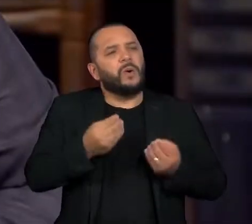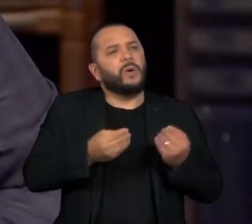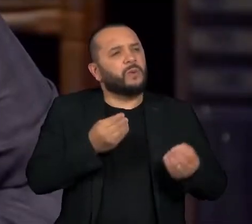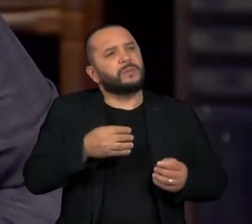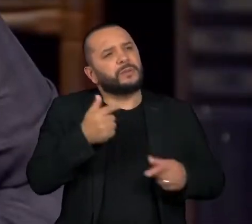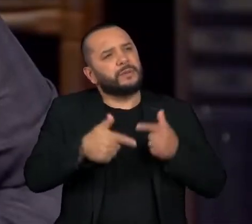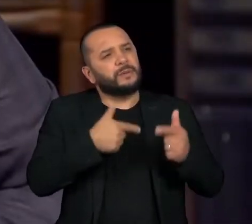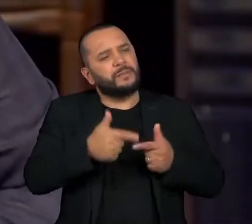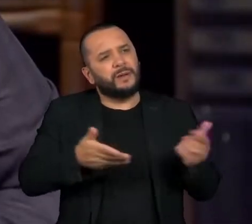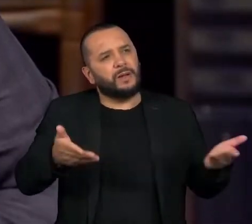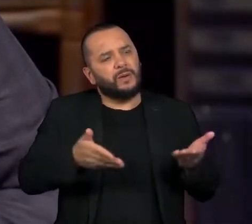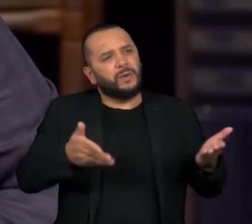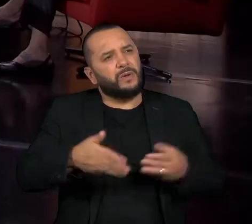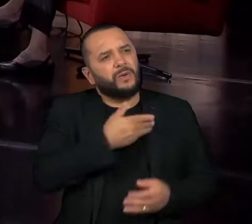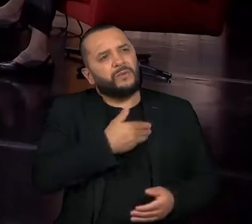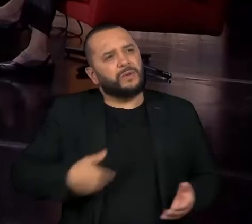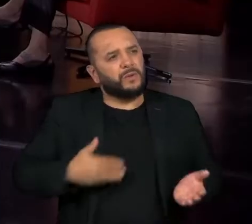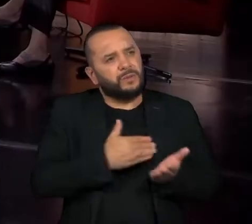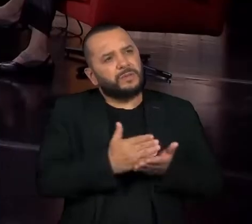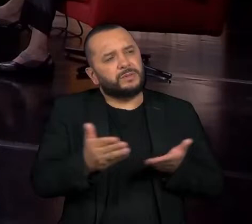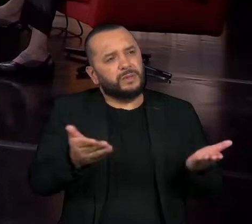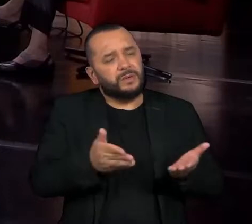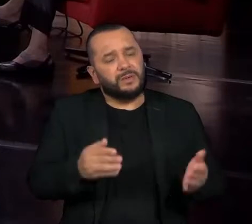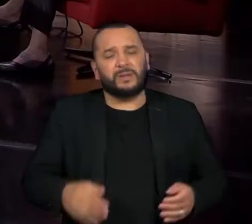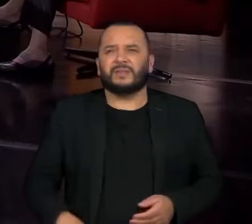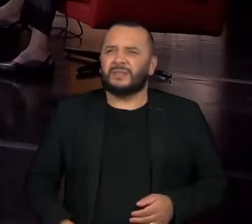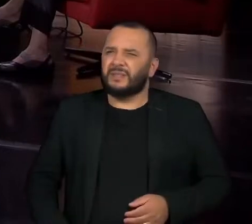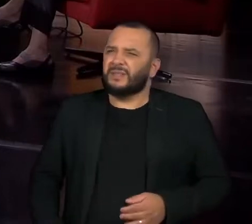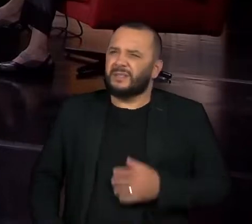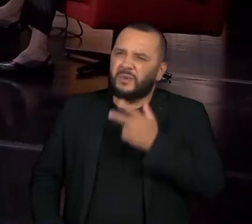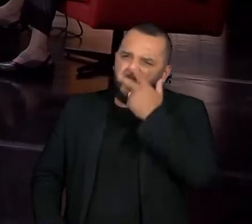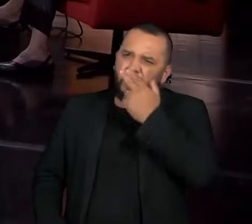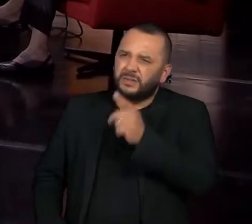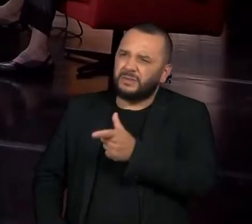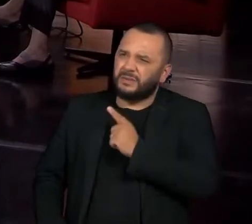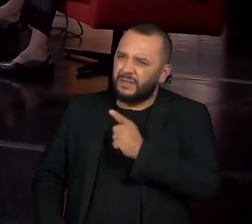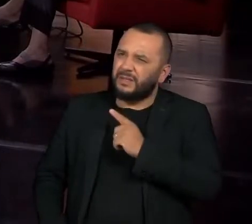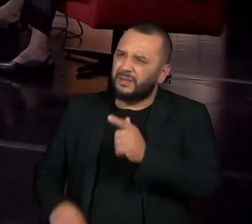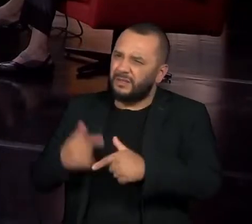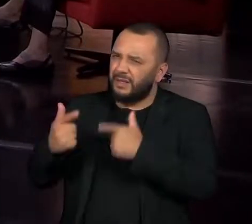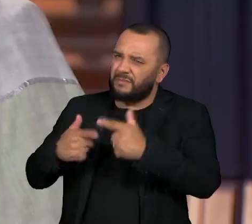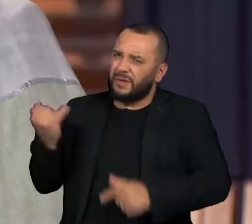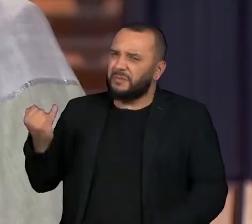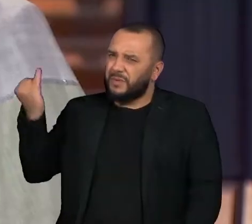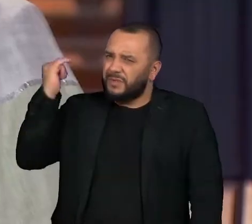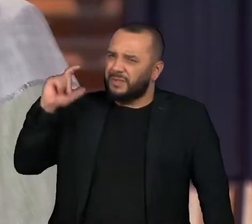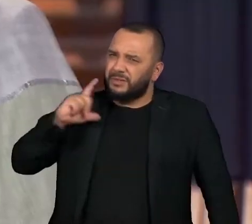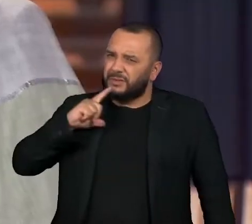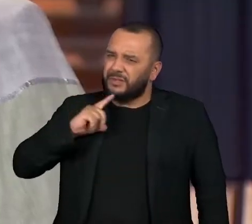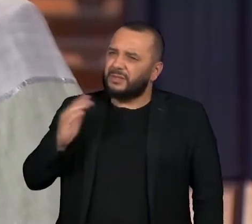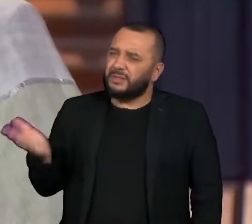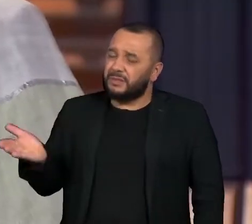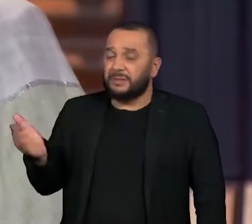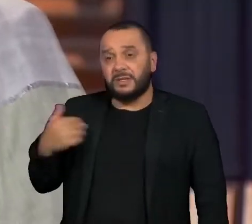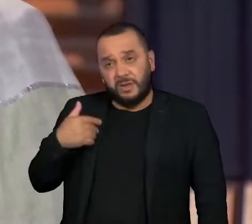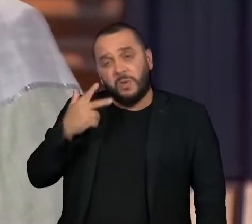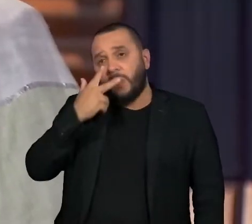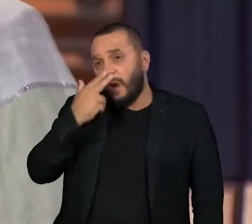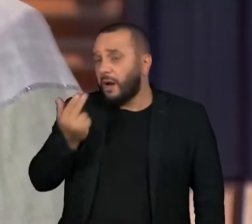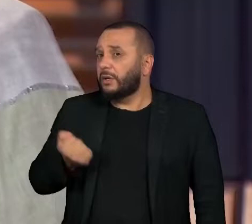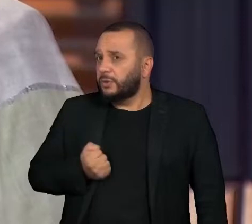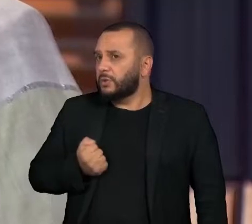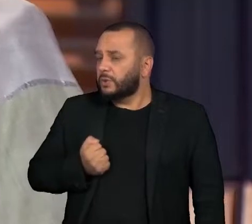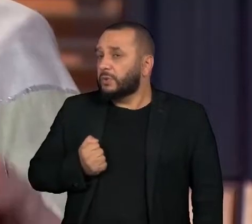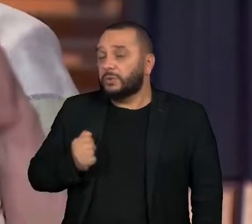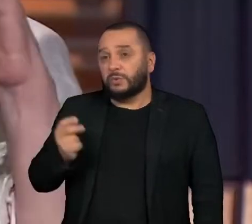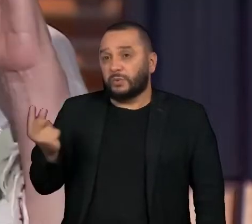nesse governo que se inicia eu acho que ele já tá tendo né ele tá tendo um papel importante aliás eu acho assim que